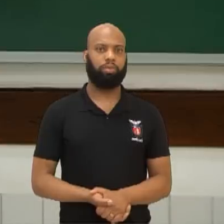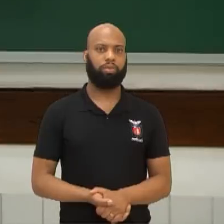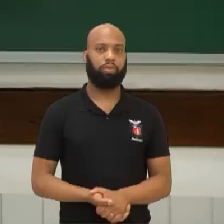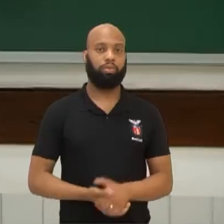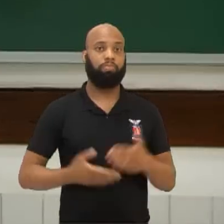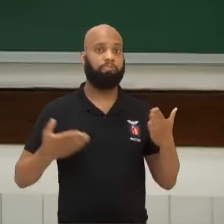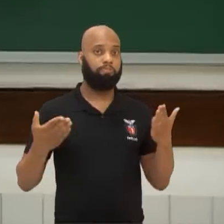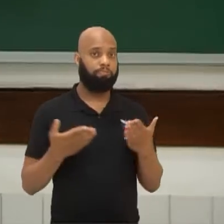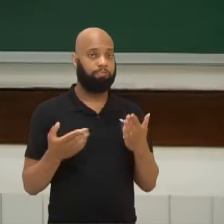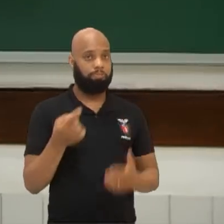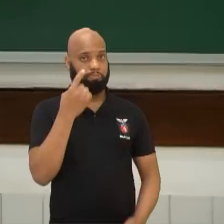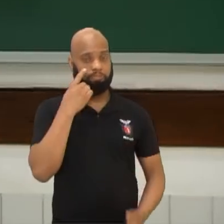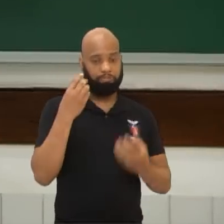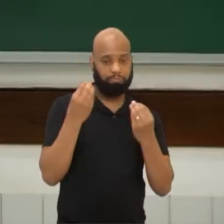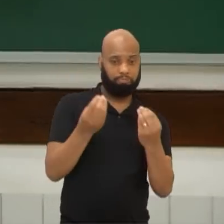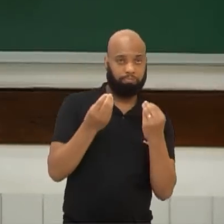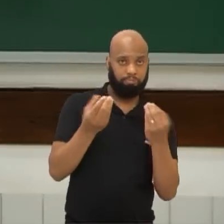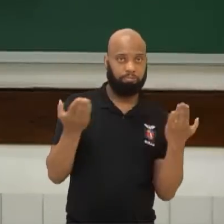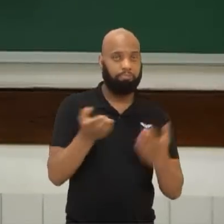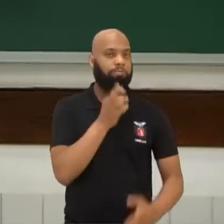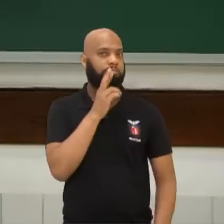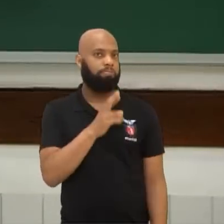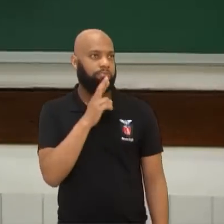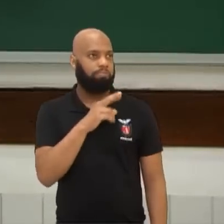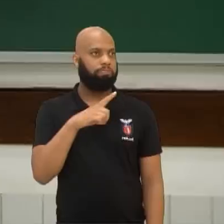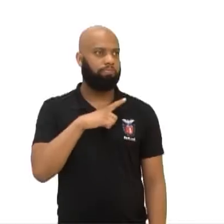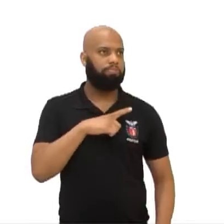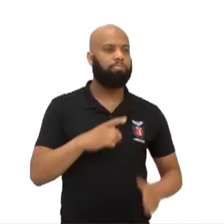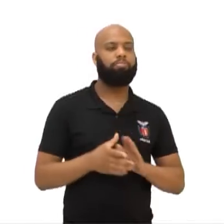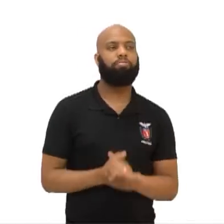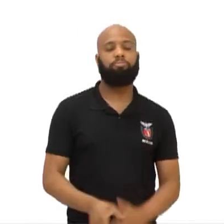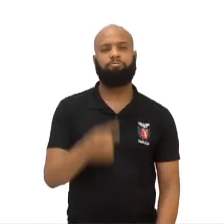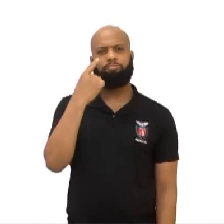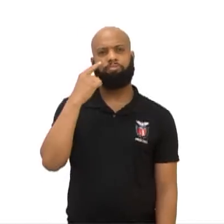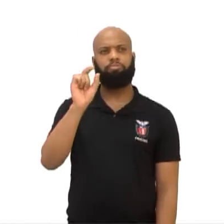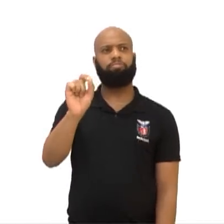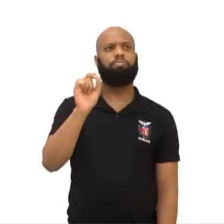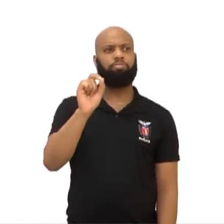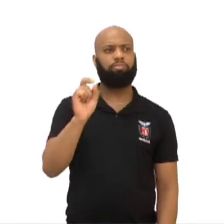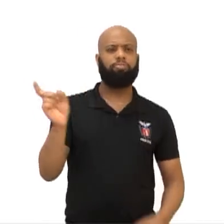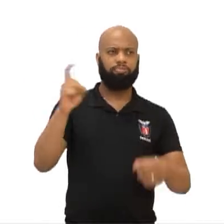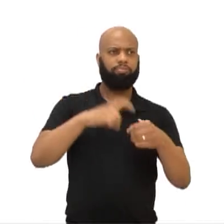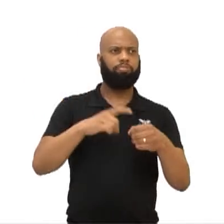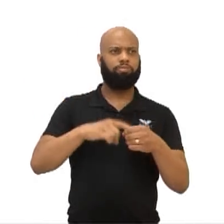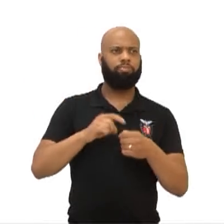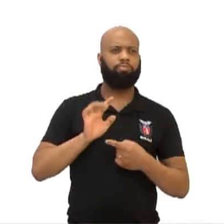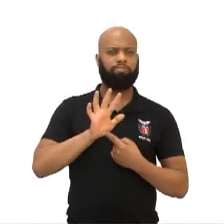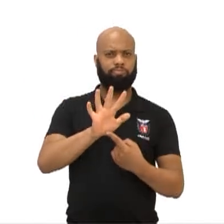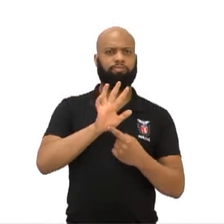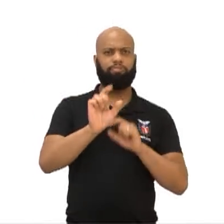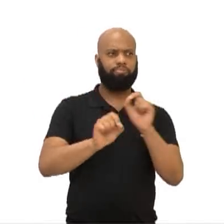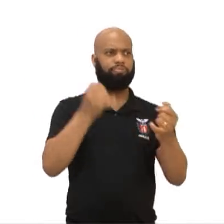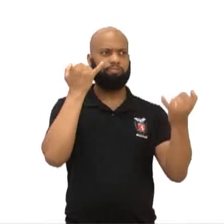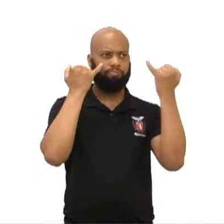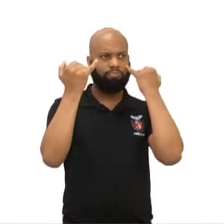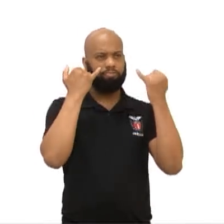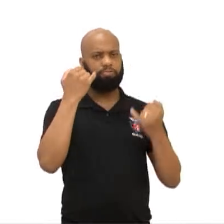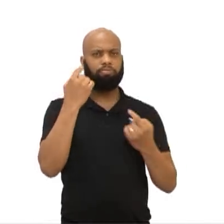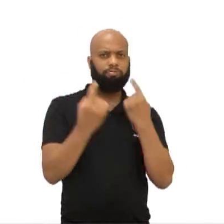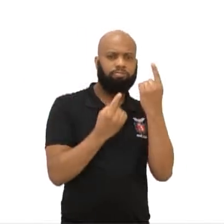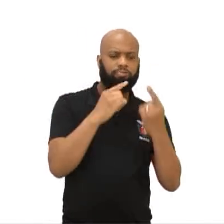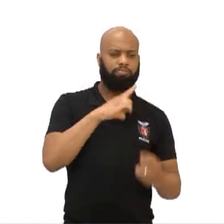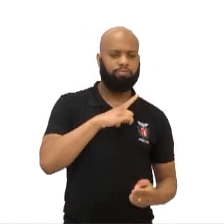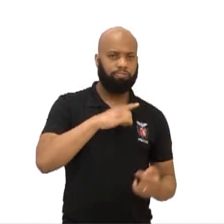Então vamos lá para ver como é que ficou essa solução? Então assim, o que a gente... vamos voltar aqui um pouquinho na tela para a gente saber quais que